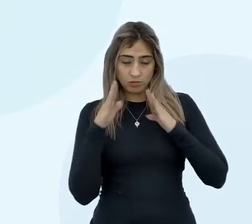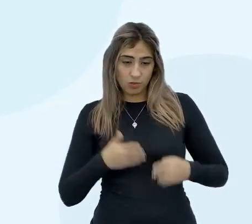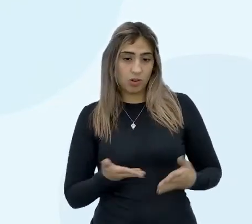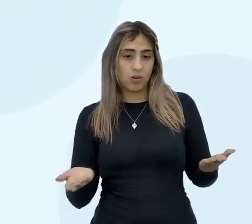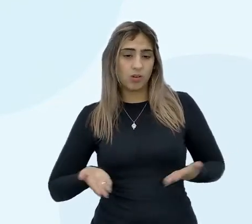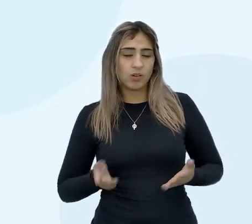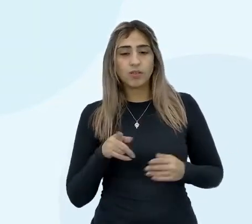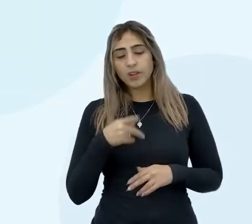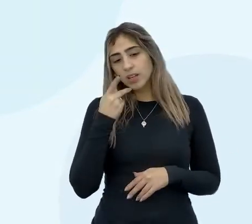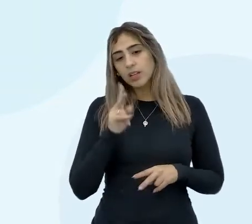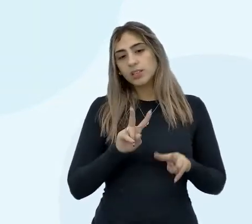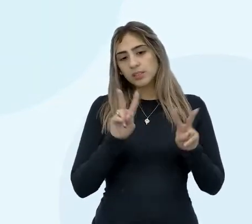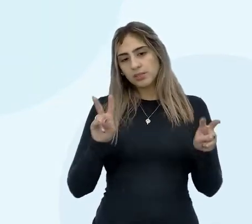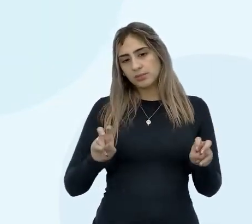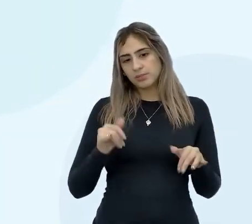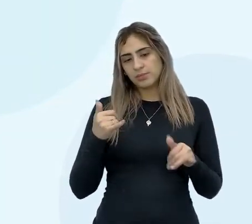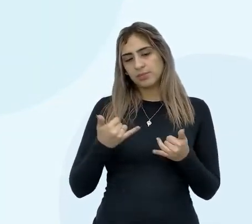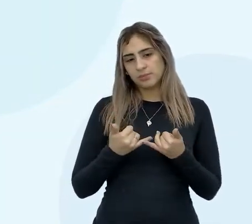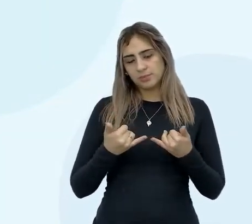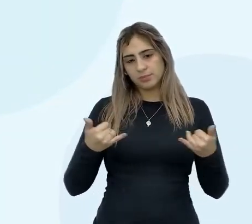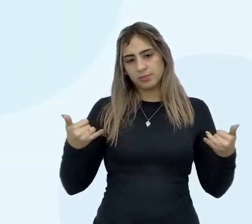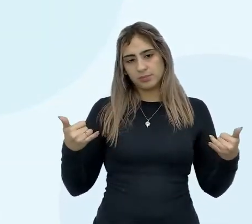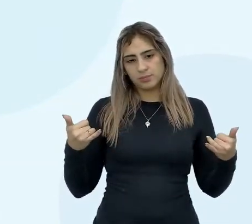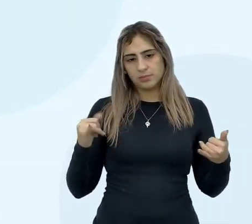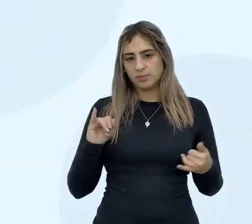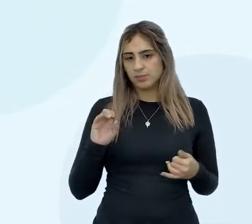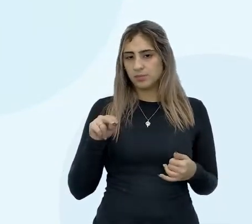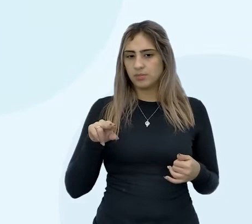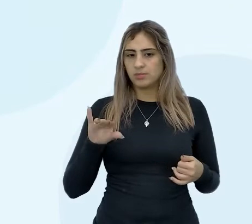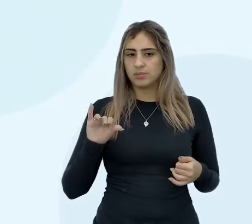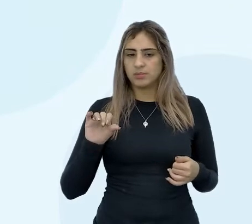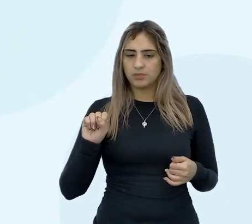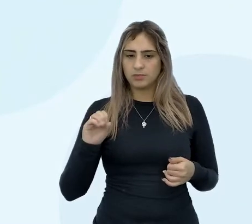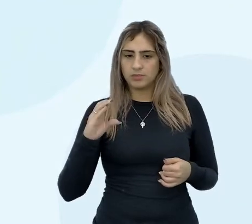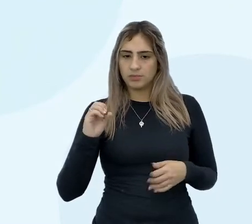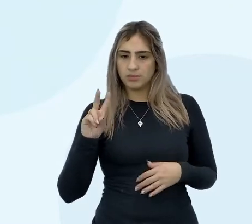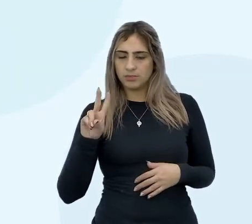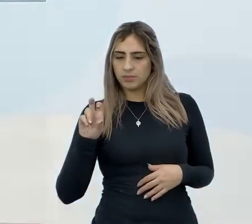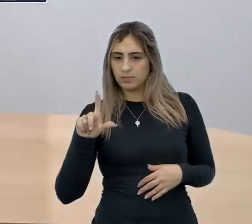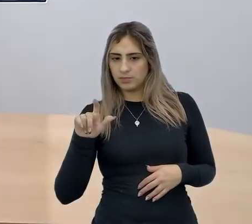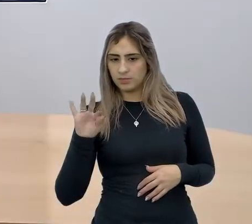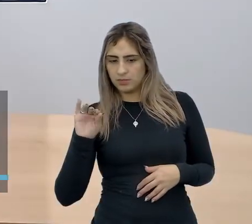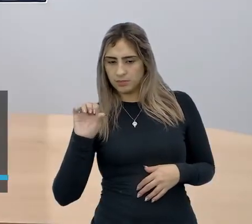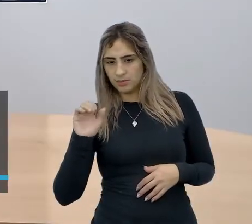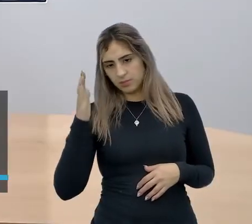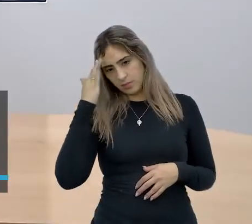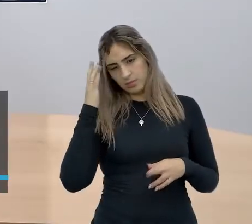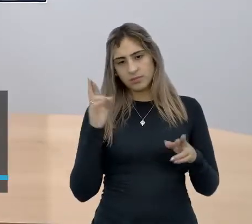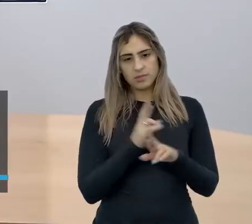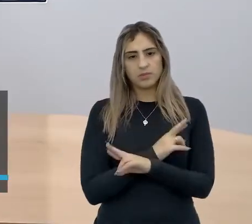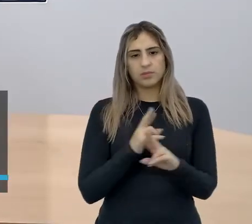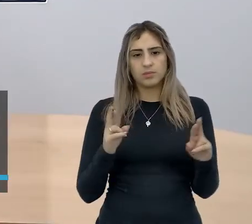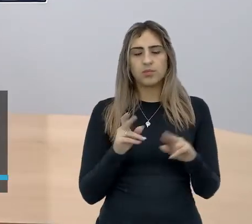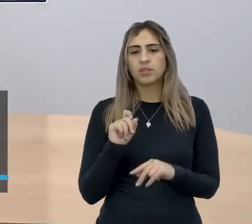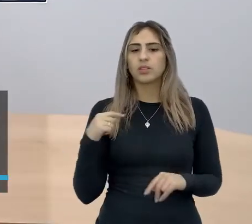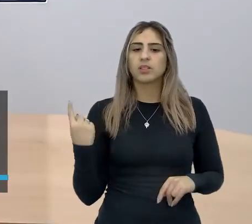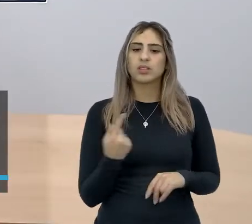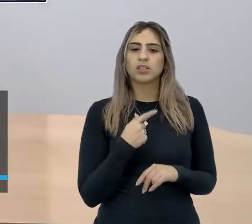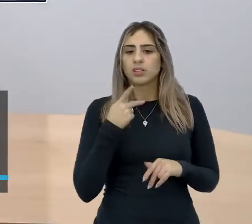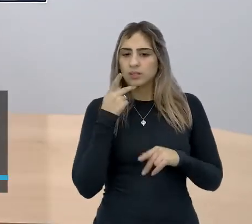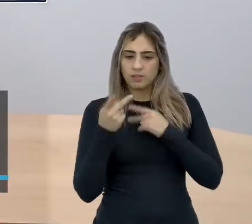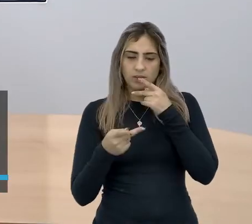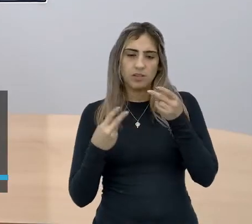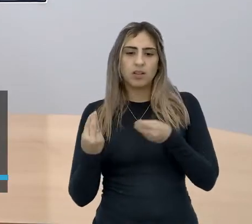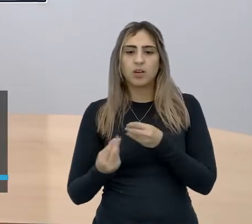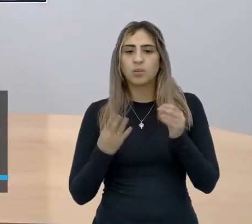aqui é falar sobre as ligações iônicas e covalentes para entender aí as relações do que a gente vai